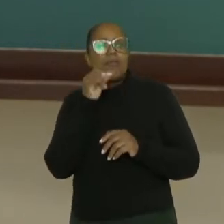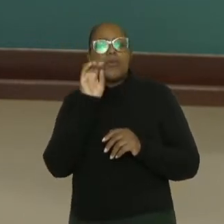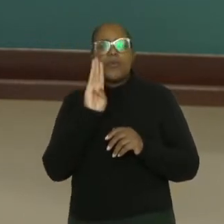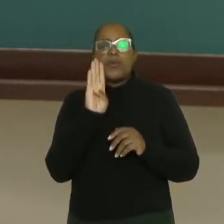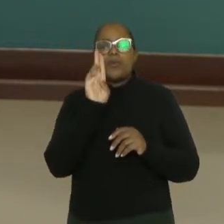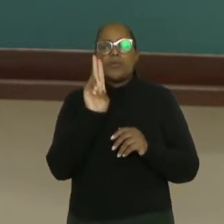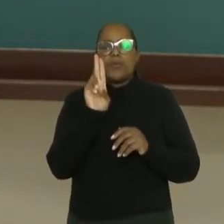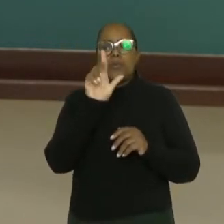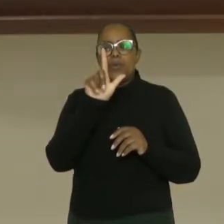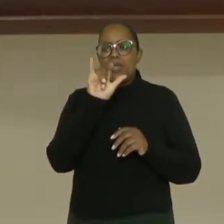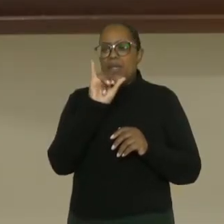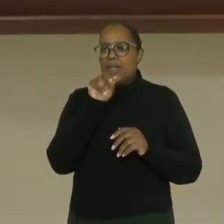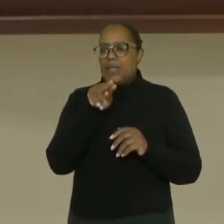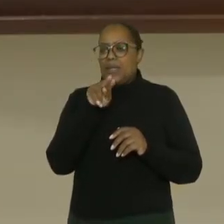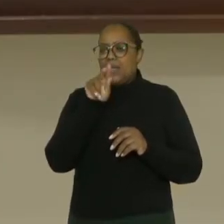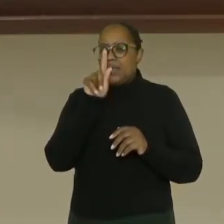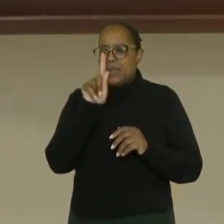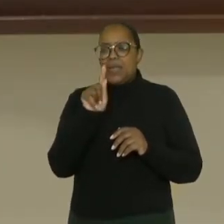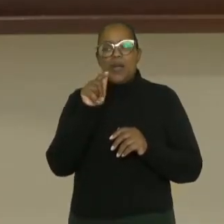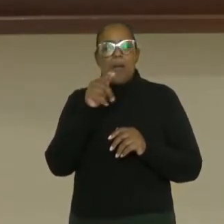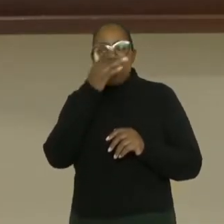através de xingamentos,